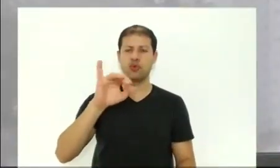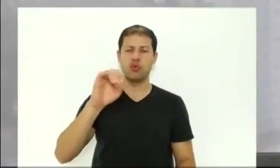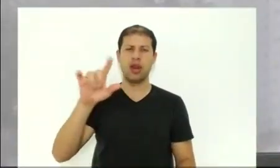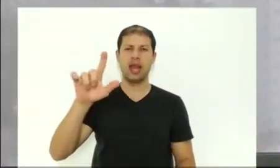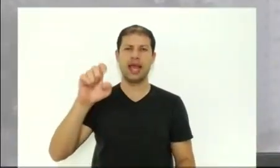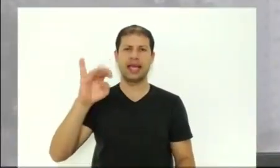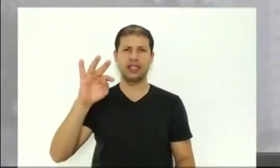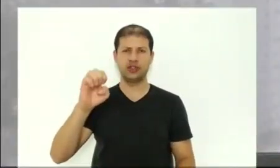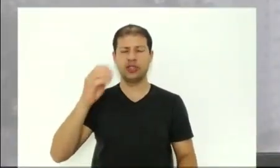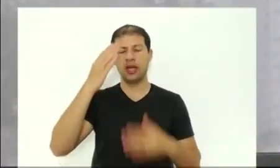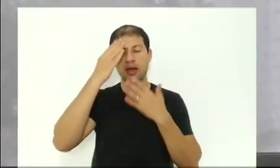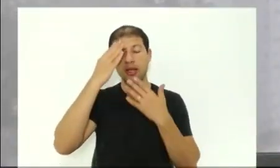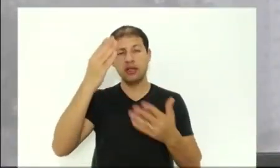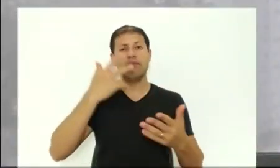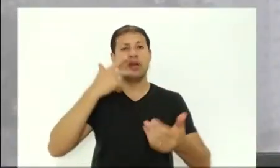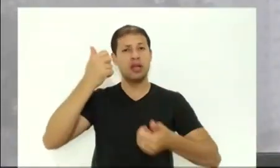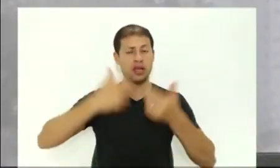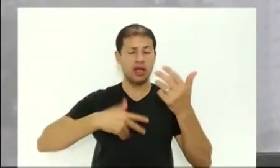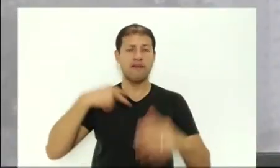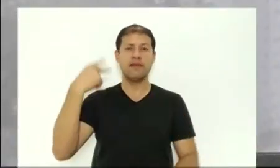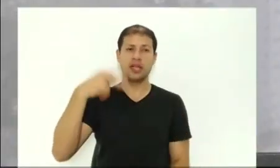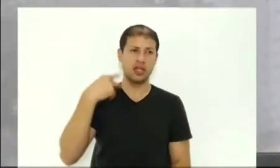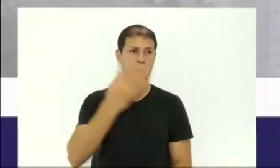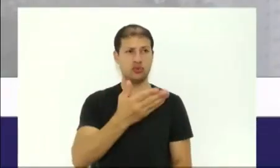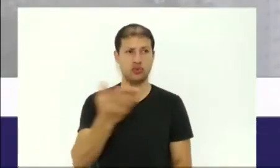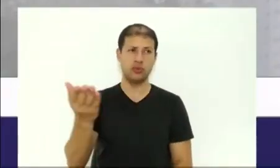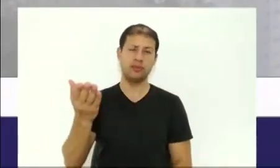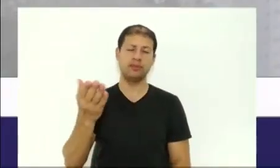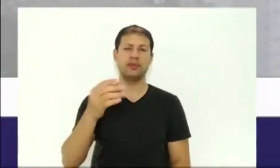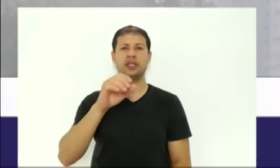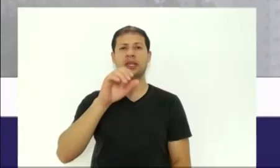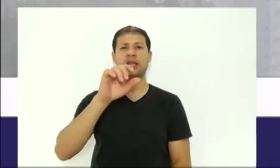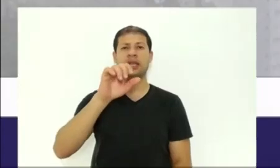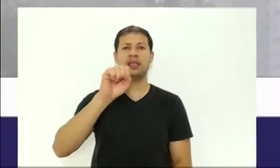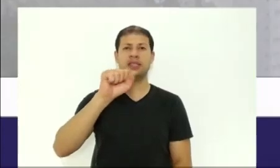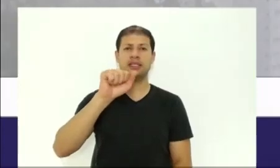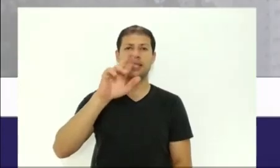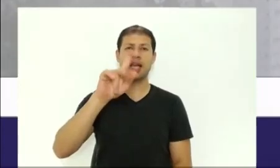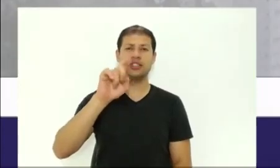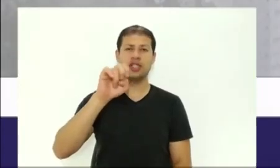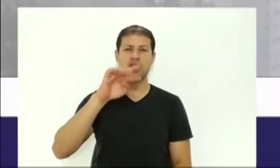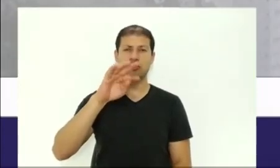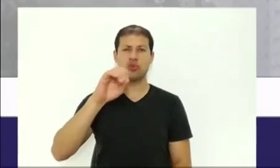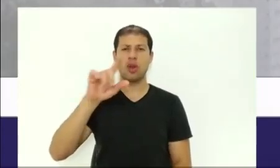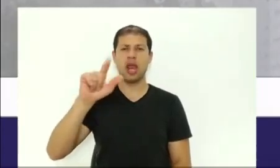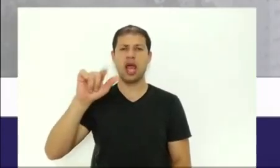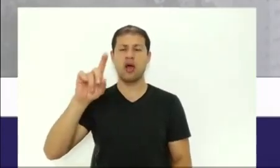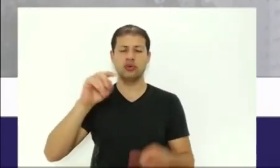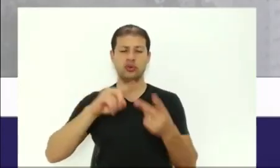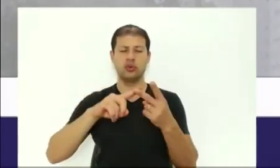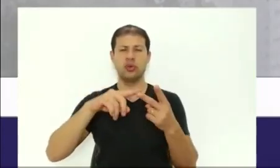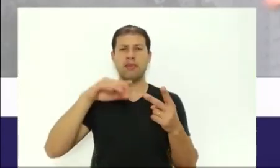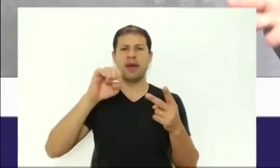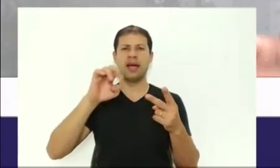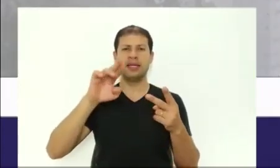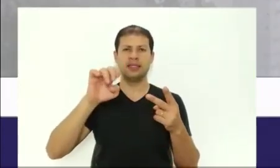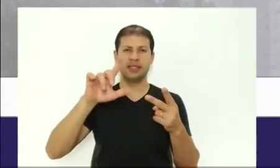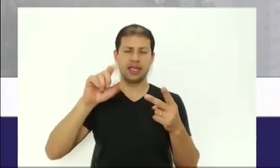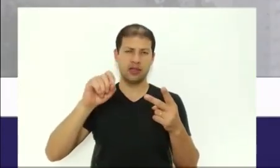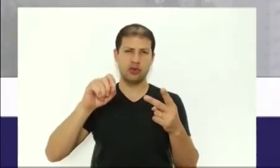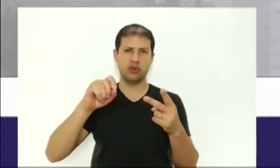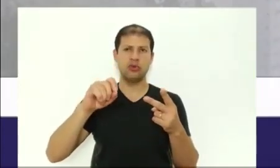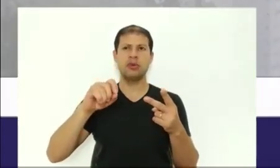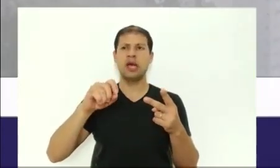Agradeço as manifestações, vereadores Sargento Laudo, Marcelo Sleiman. Né? Feliz a cidade que